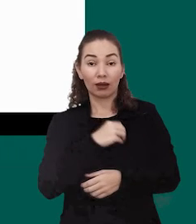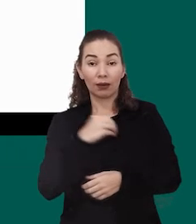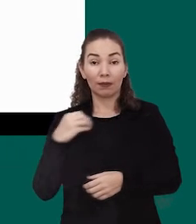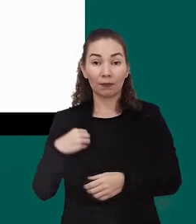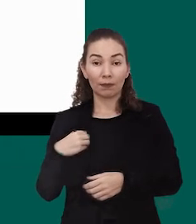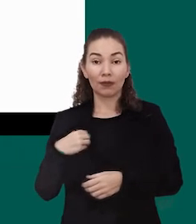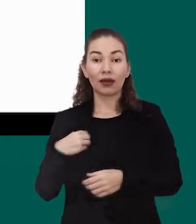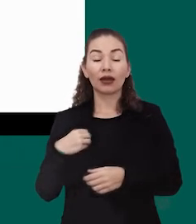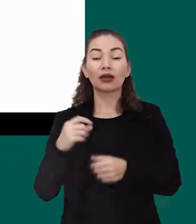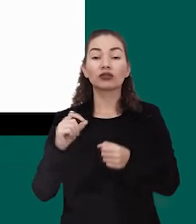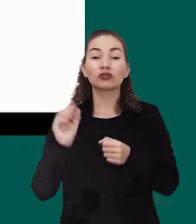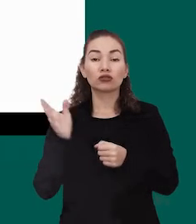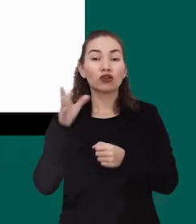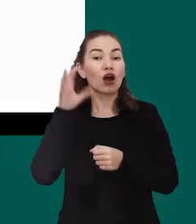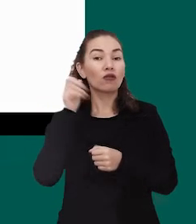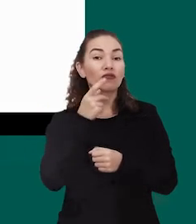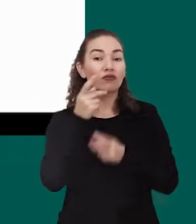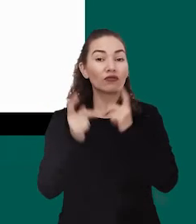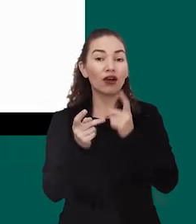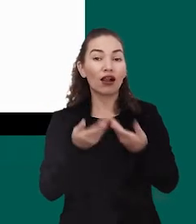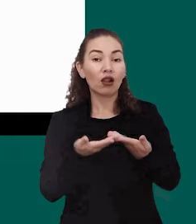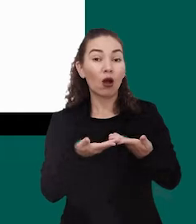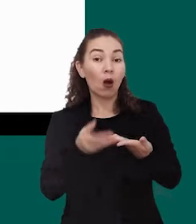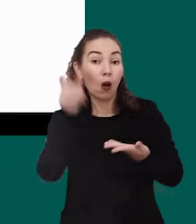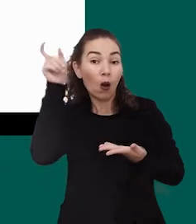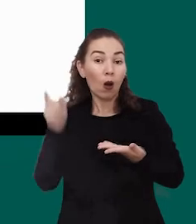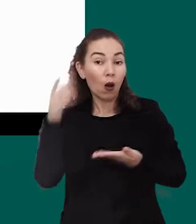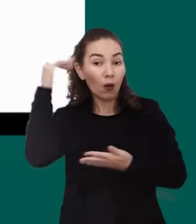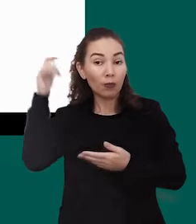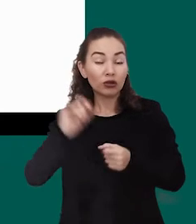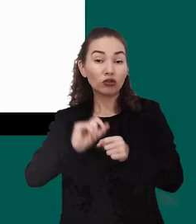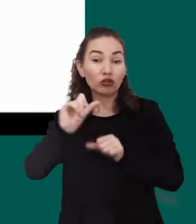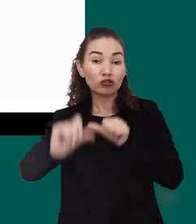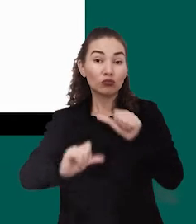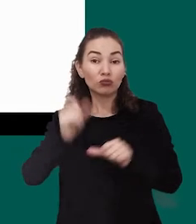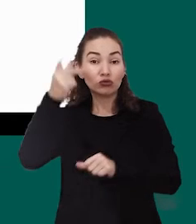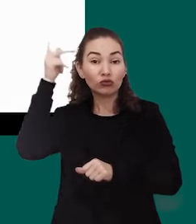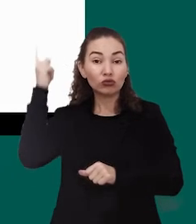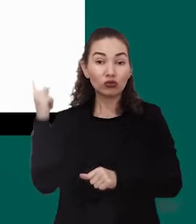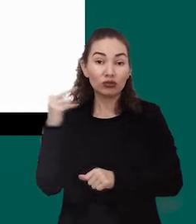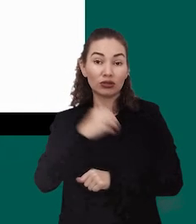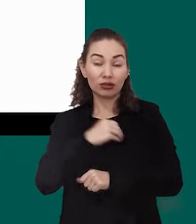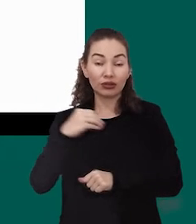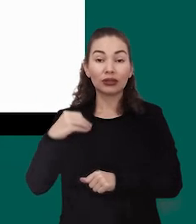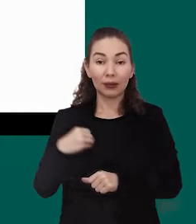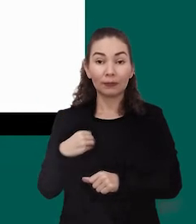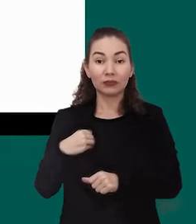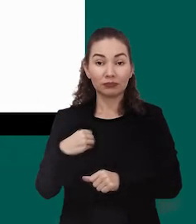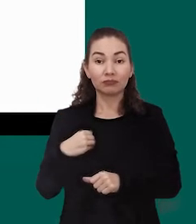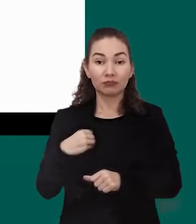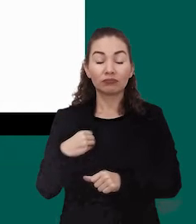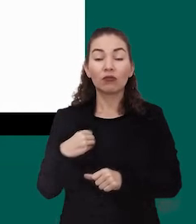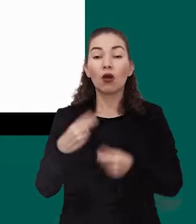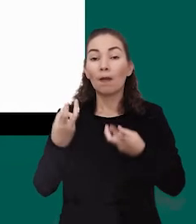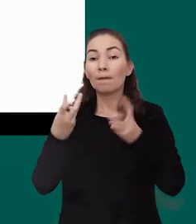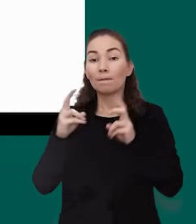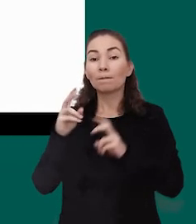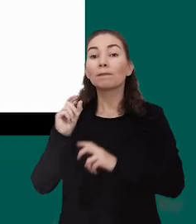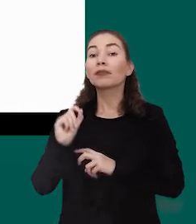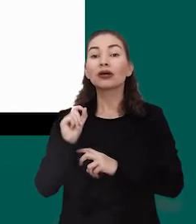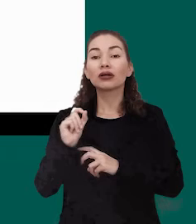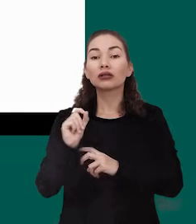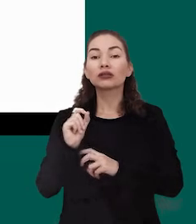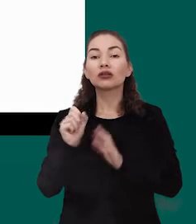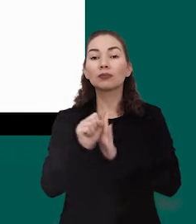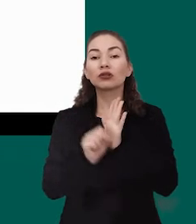o Louis Pasteur, que todos vocês já ouviram falar, foi um cara que mudou a história da medicina, sem dúvidas, por perceber na França, no início do